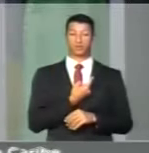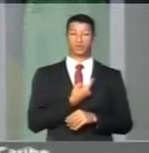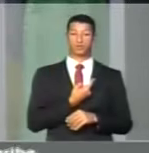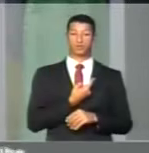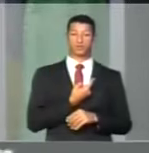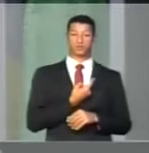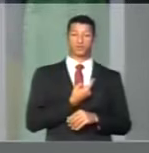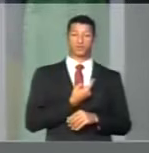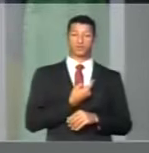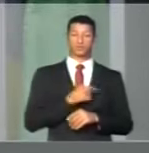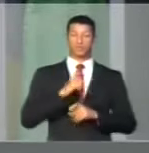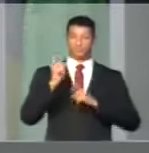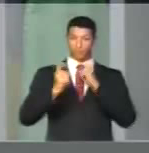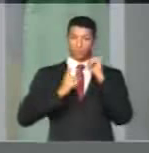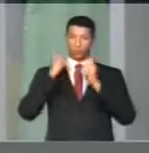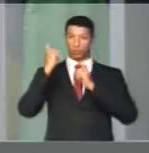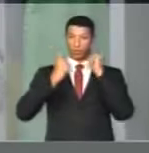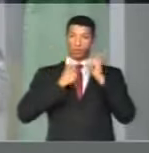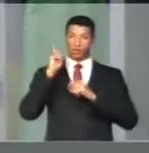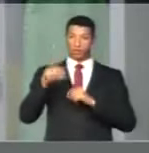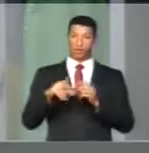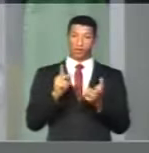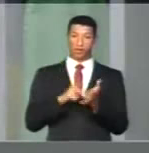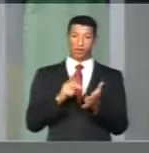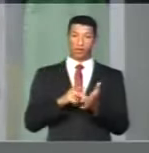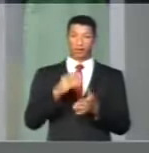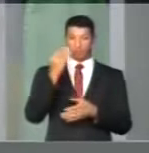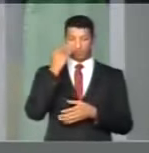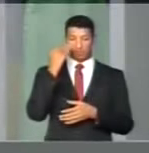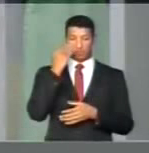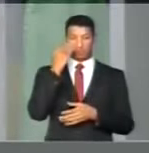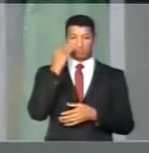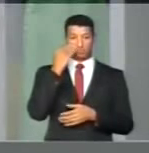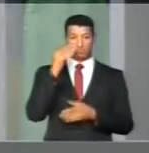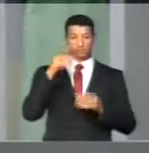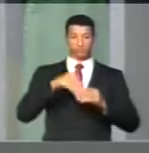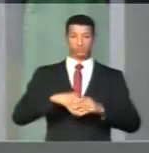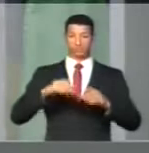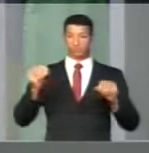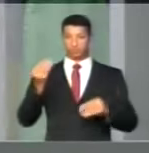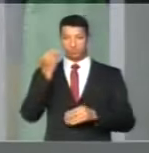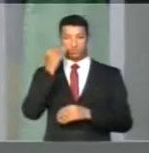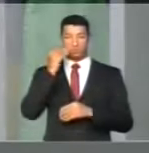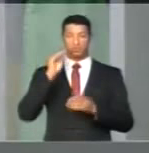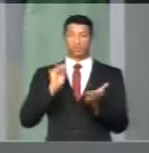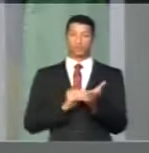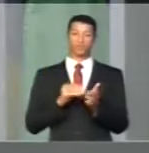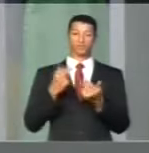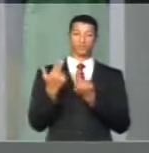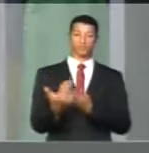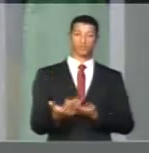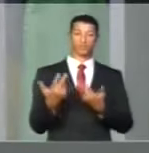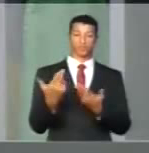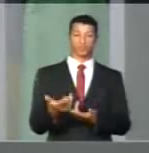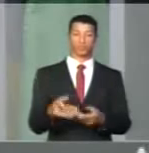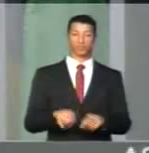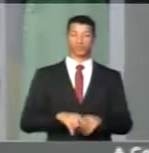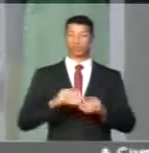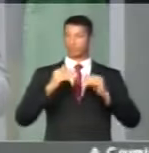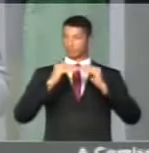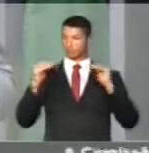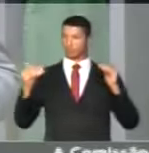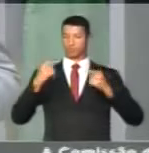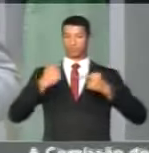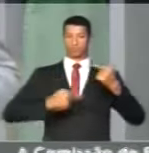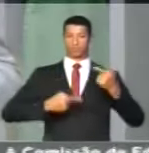deixa nos preocupados é exatamente tentar, no oportunismo desigual, no oportunismo oriundo de